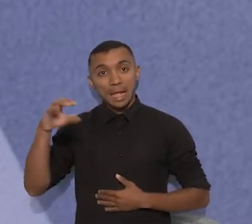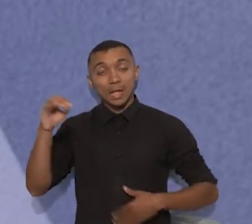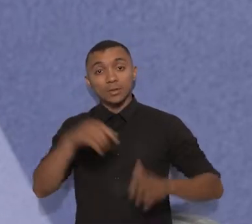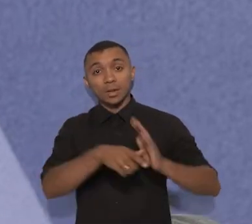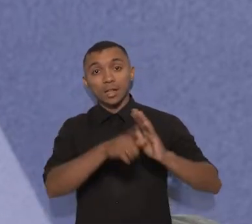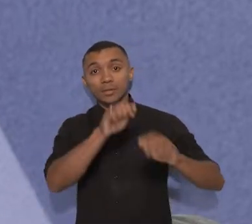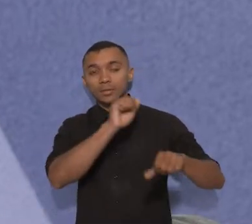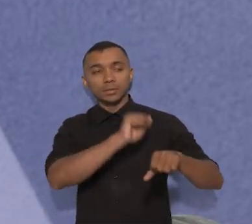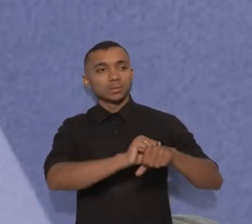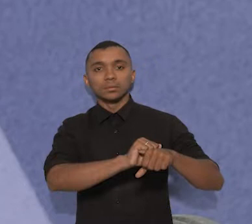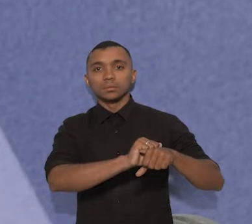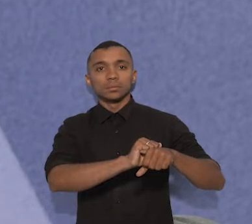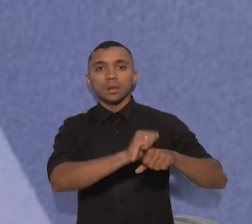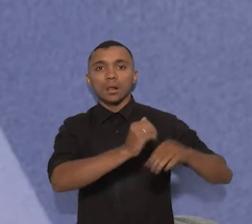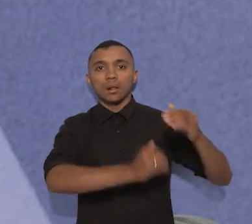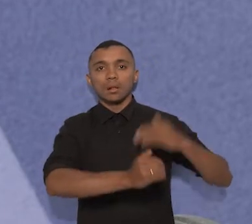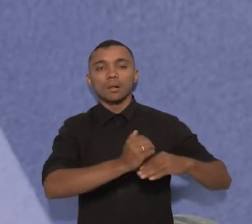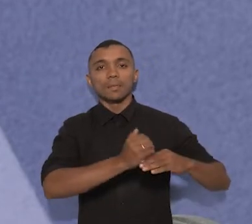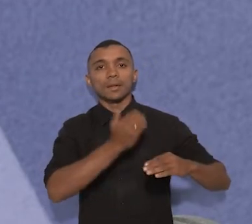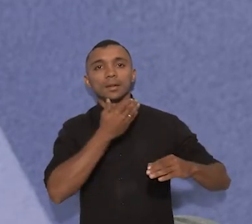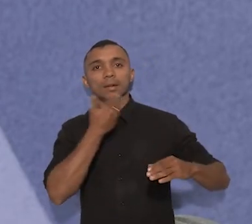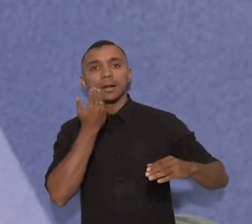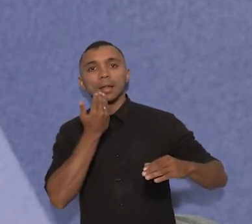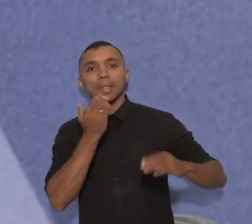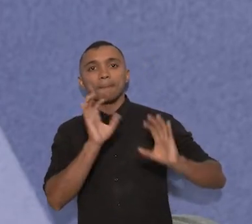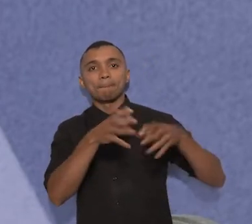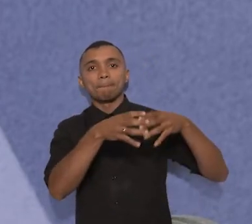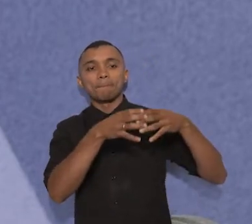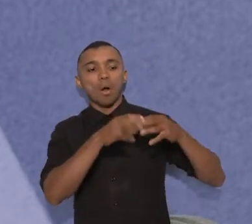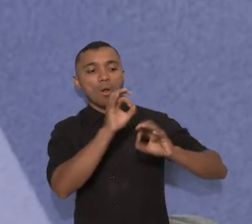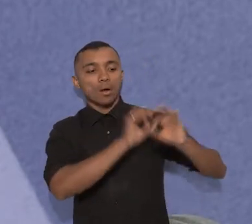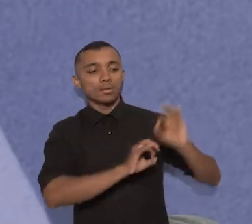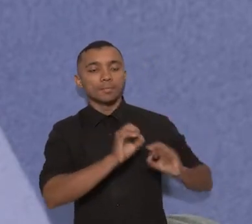no primeiro tempo. Número de finalizações, posse de bola,